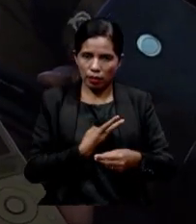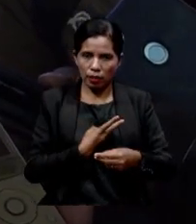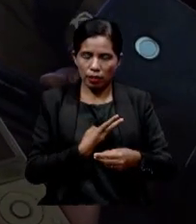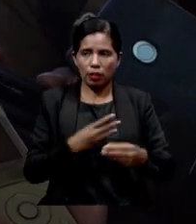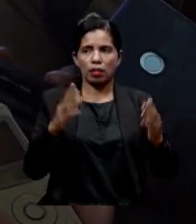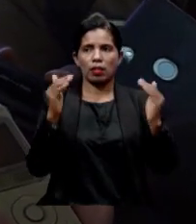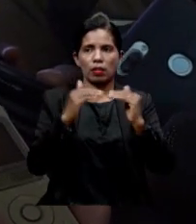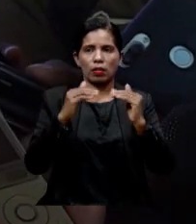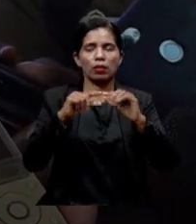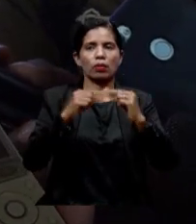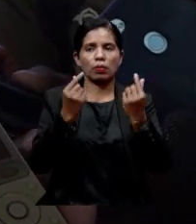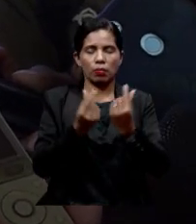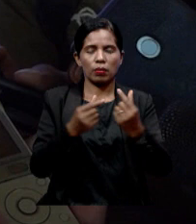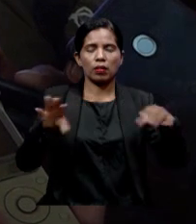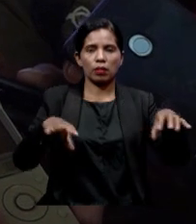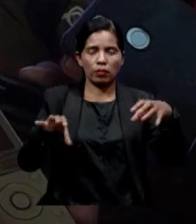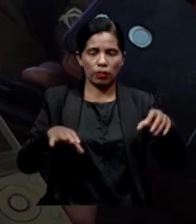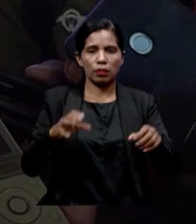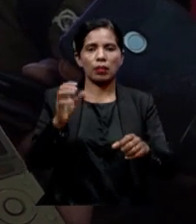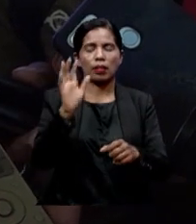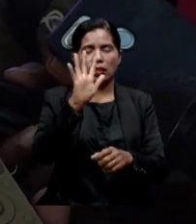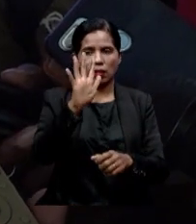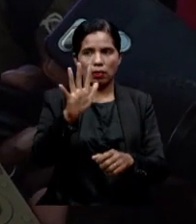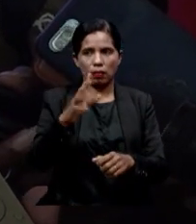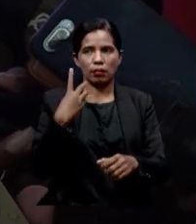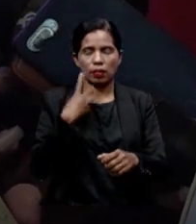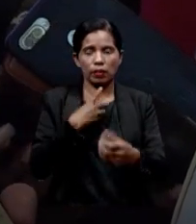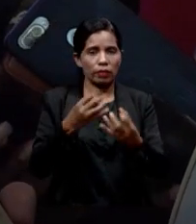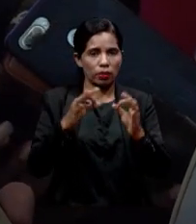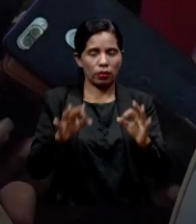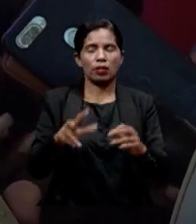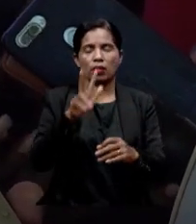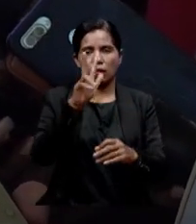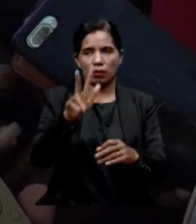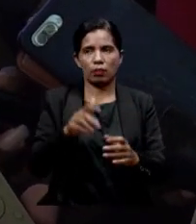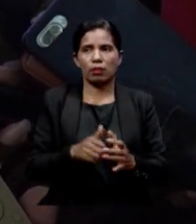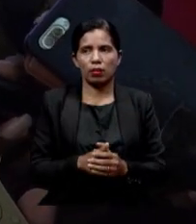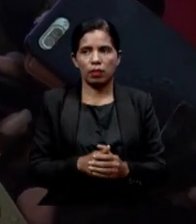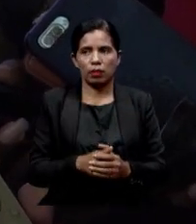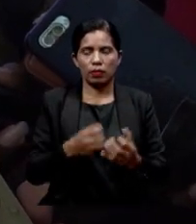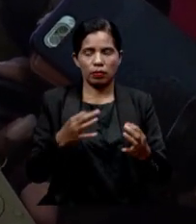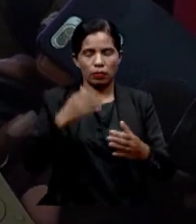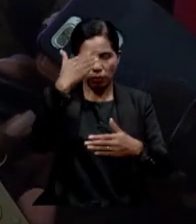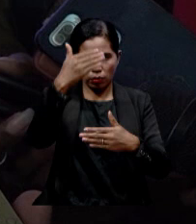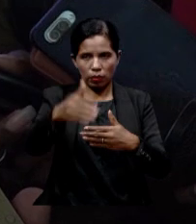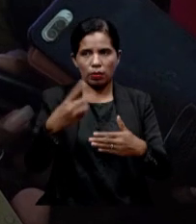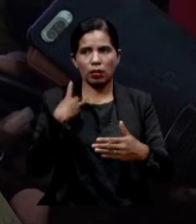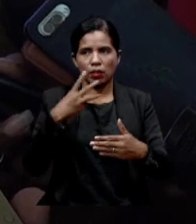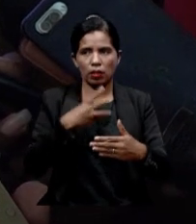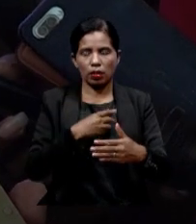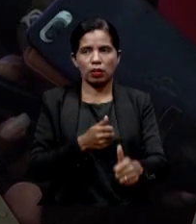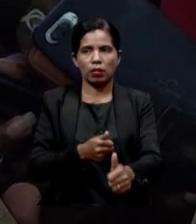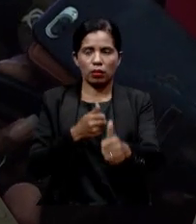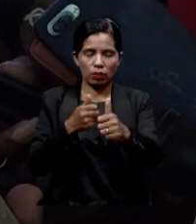reunião grupo de trabalho dala lima, ita liu ona dala tolu e toda liu nema dala tolu né, ba oen ita cumpri